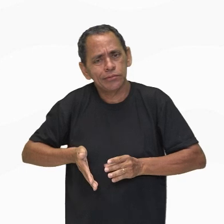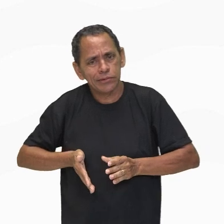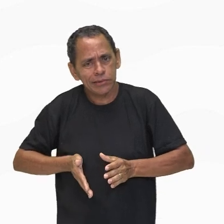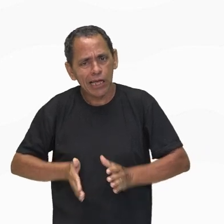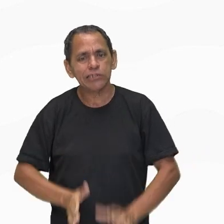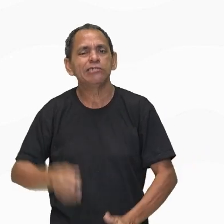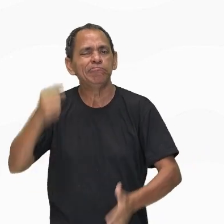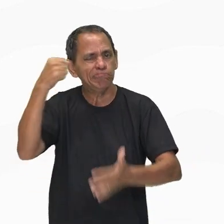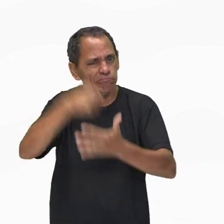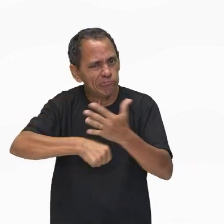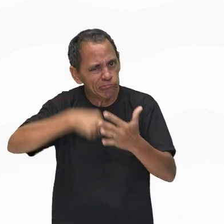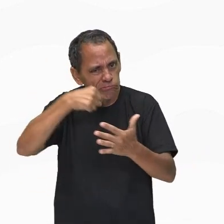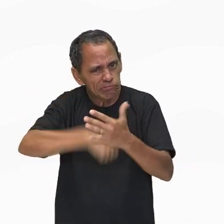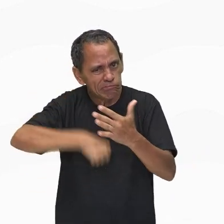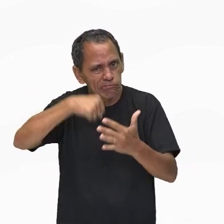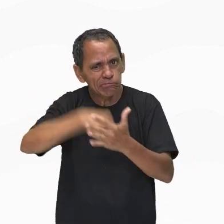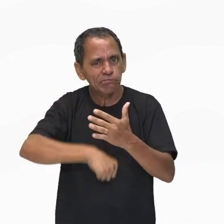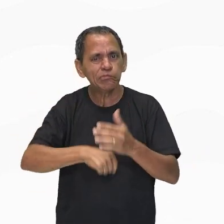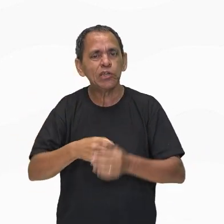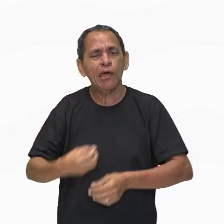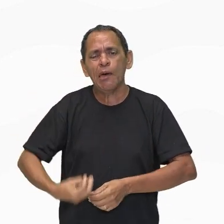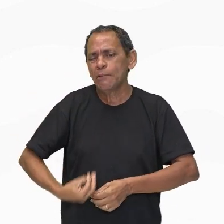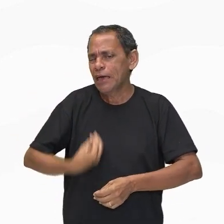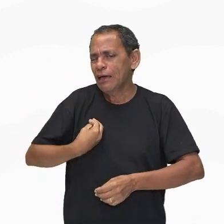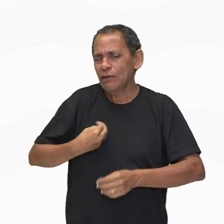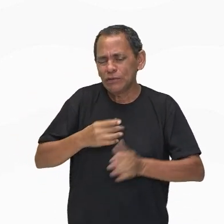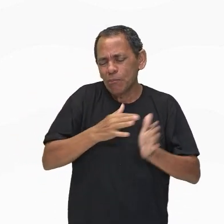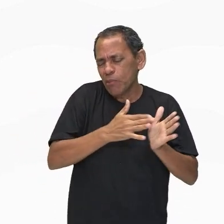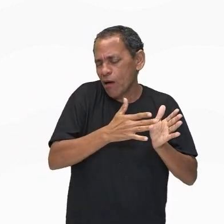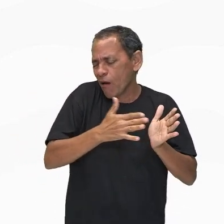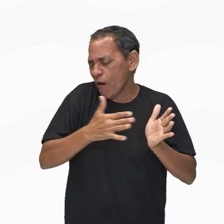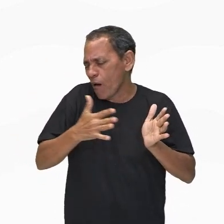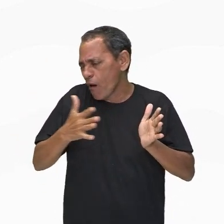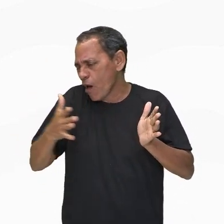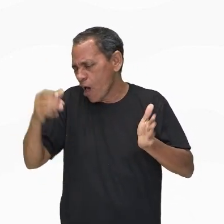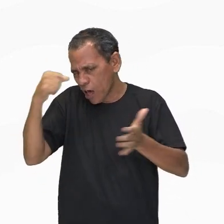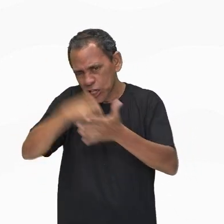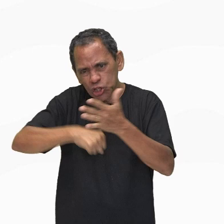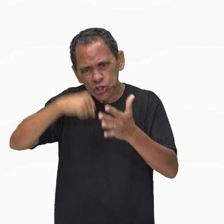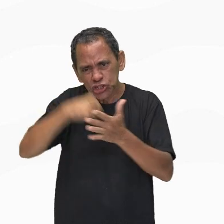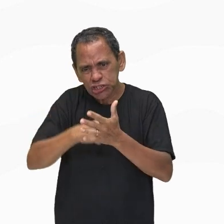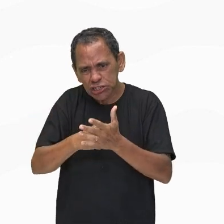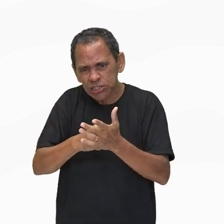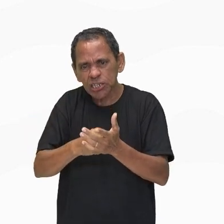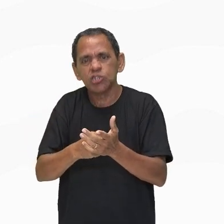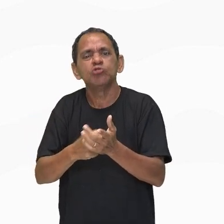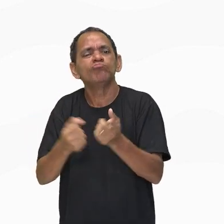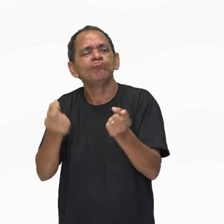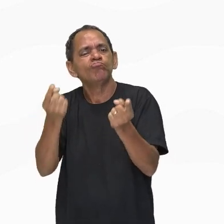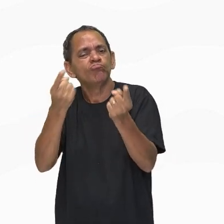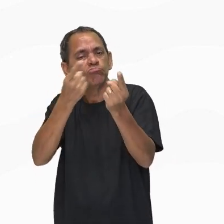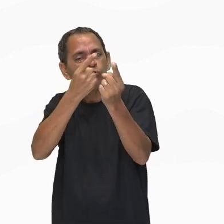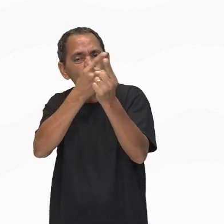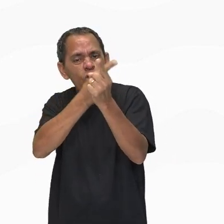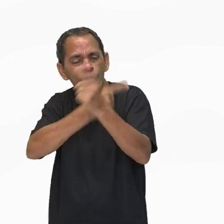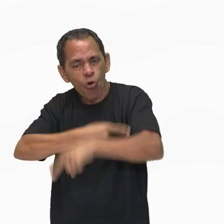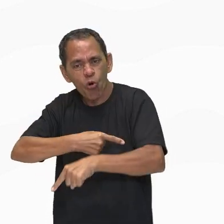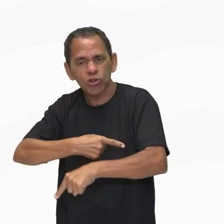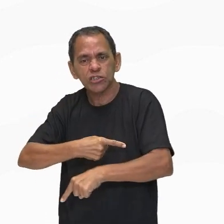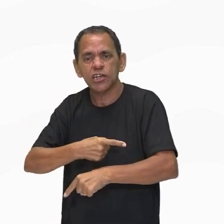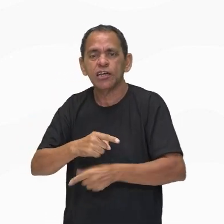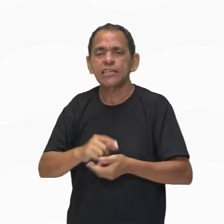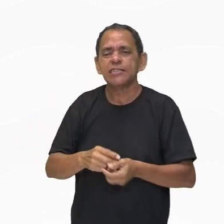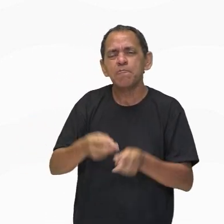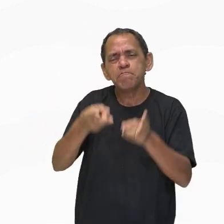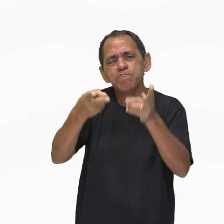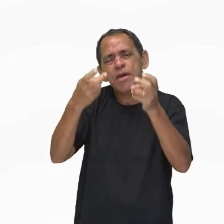luta. A minha vida inteira foi lutando contra essa invisibilidade dos